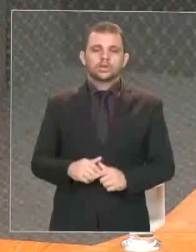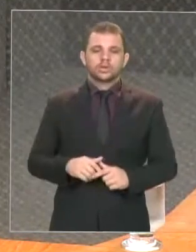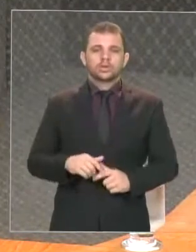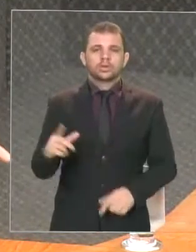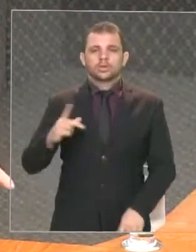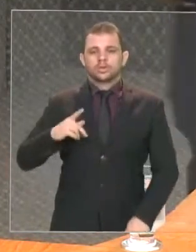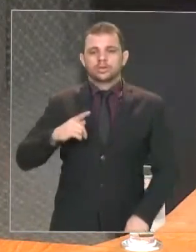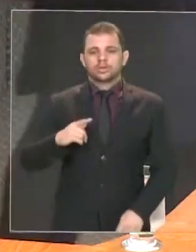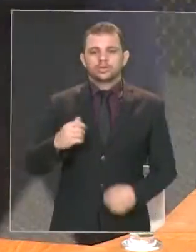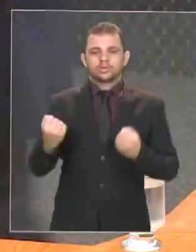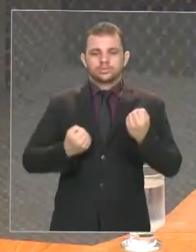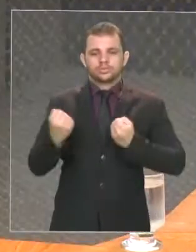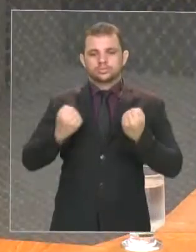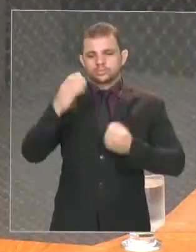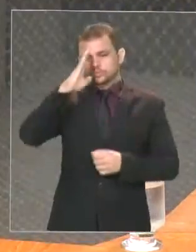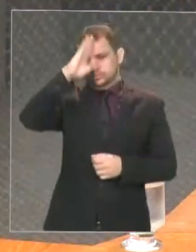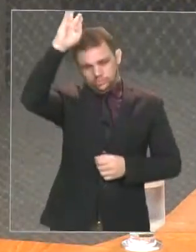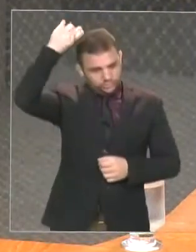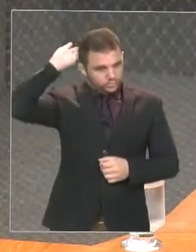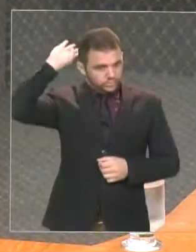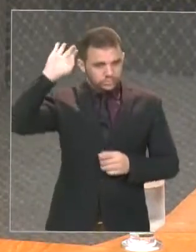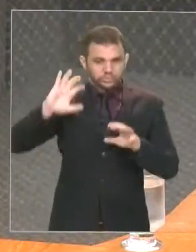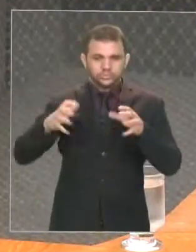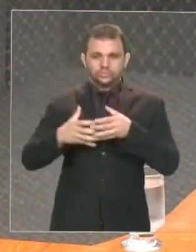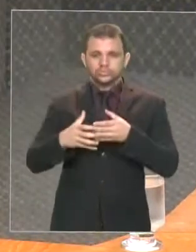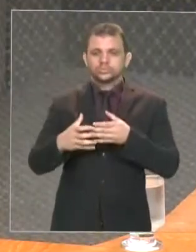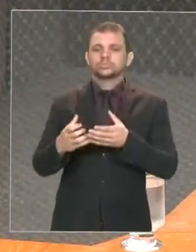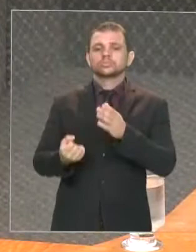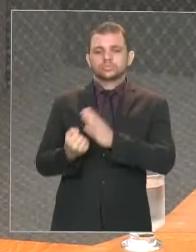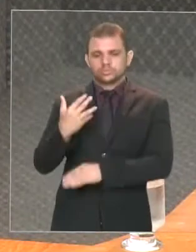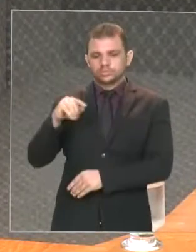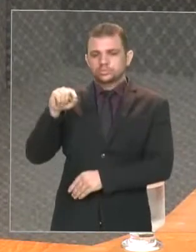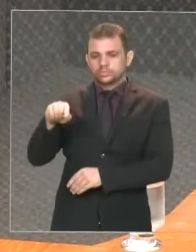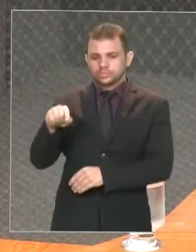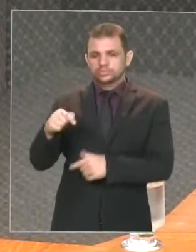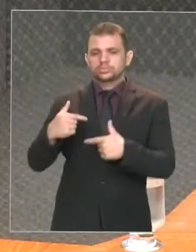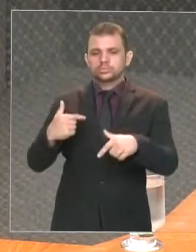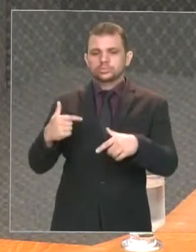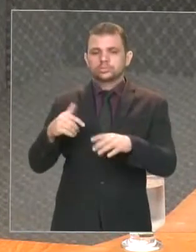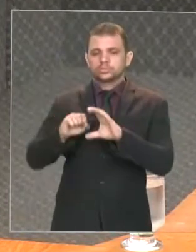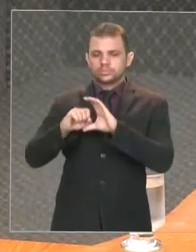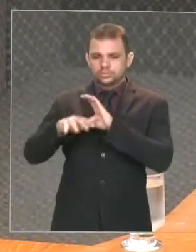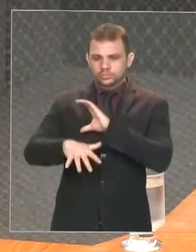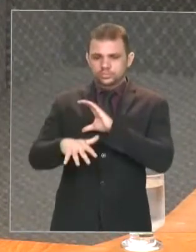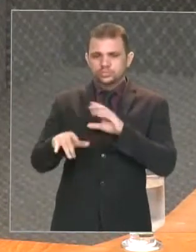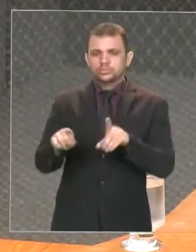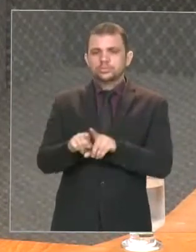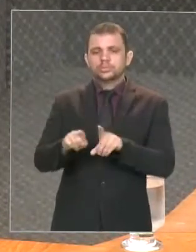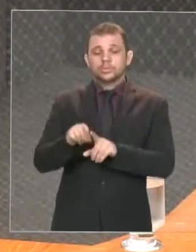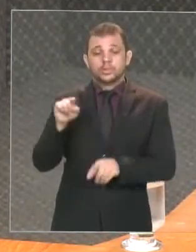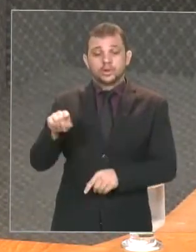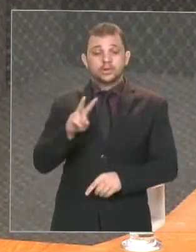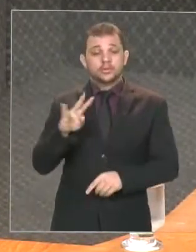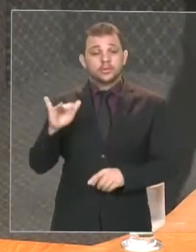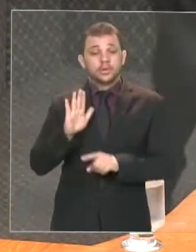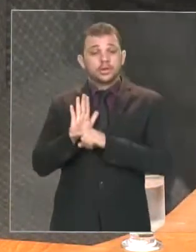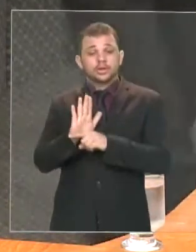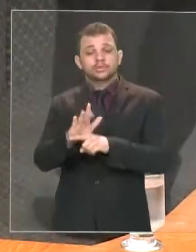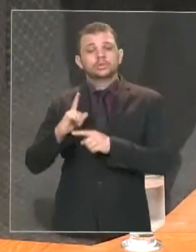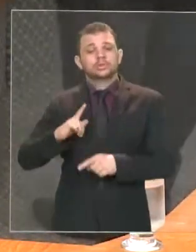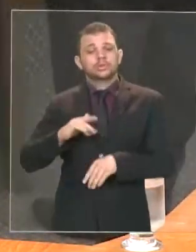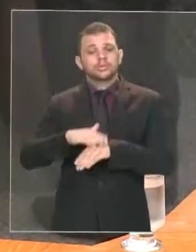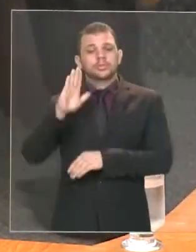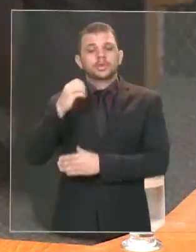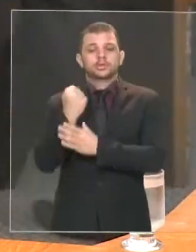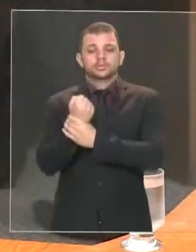o carro de bombeiros, o corpo de bombeiro ali sendo instalado no município de Carolina, que vai ajudar, inclusive, a dar maior segurança